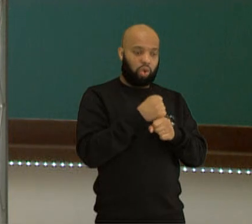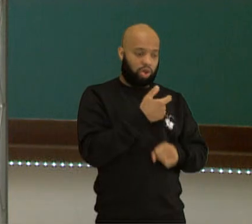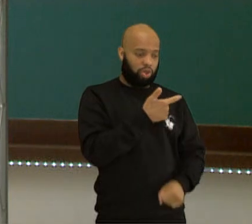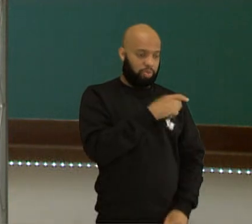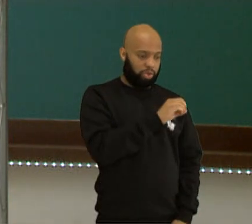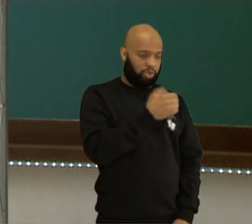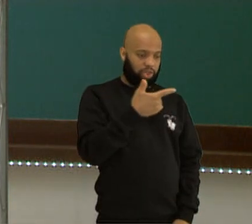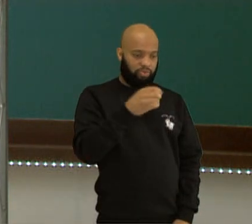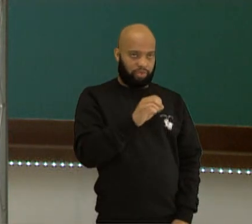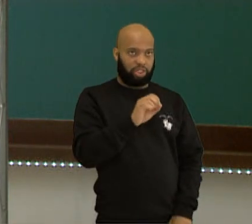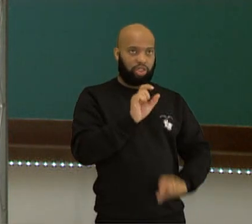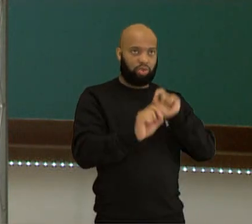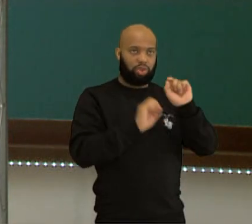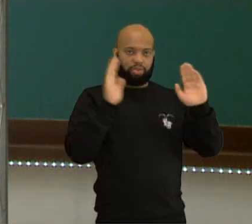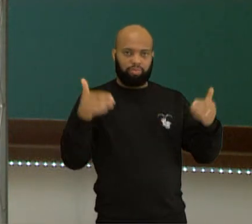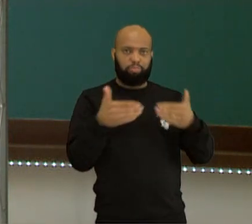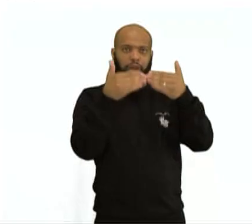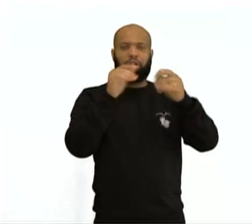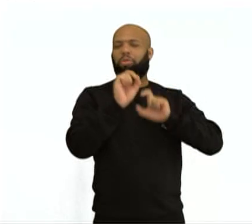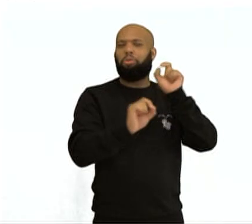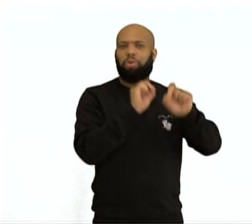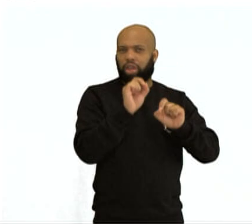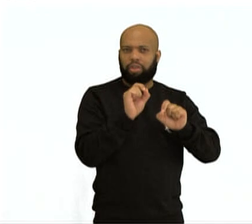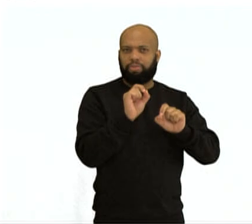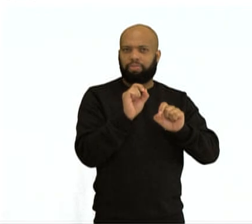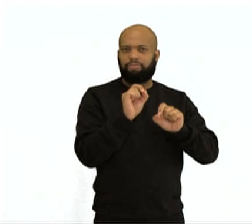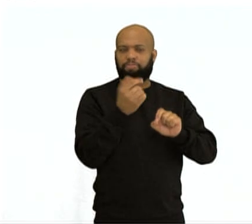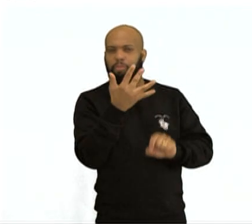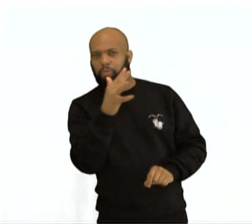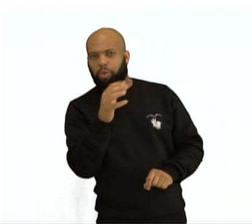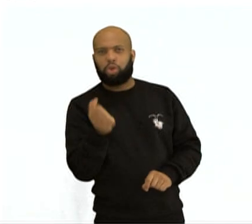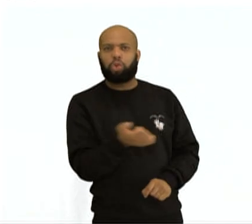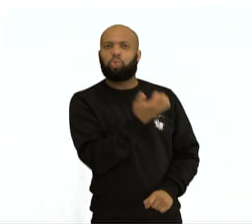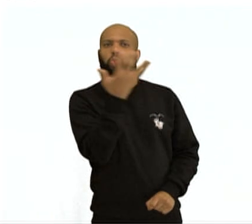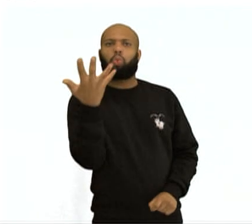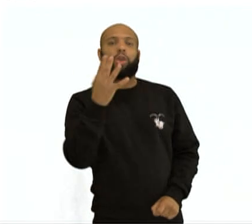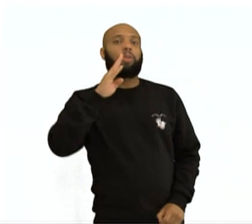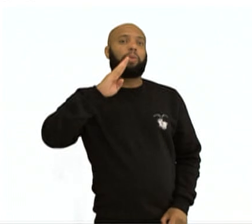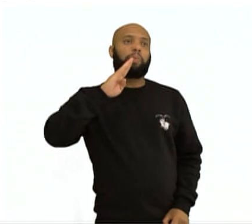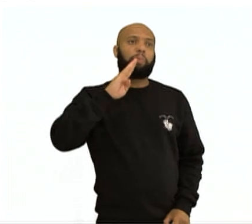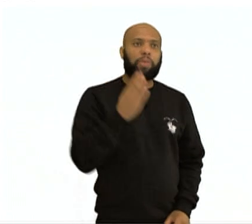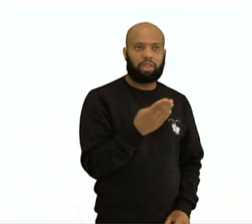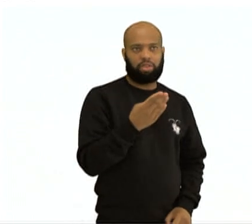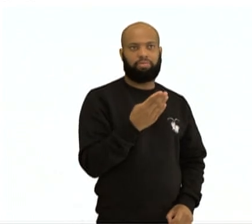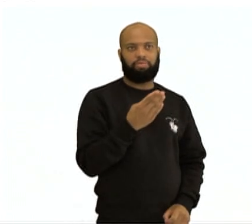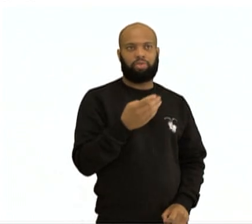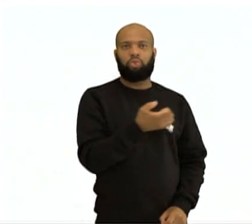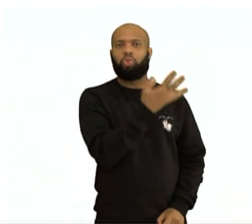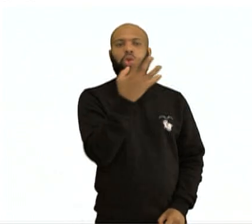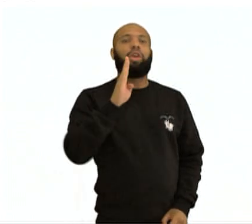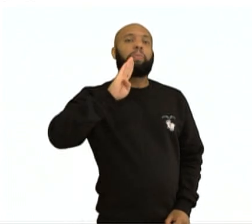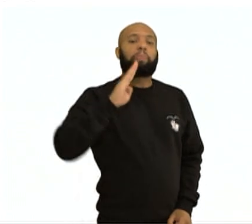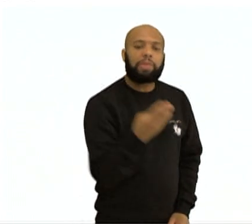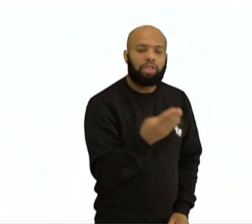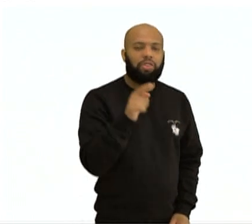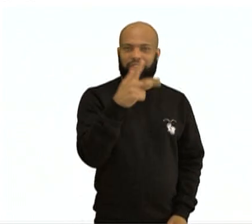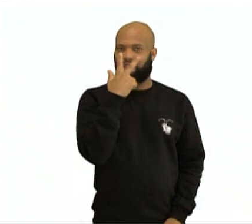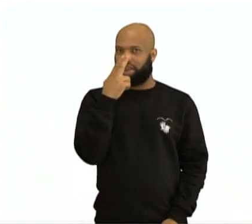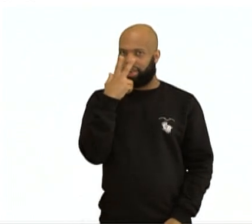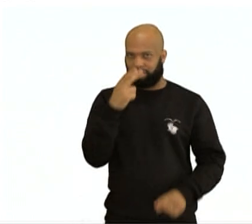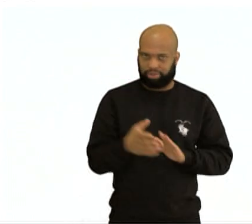2020 corresponderá aproximadamente a quantos bilhões de pessoas? Quantos que vocês acham?